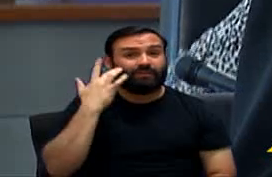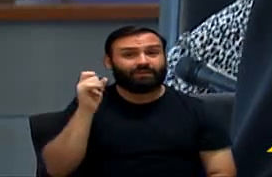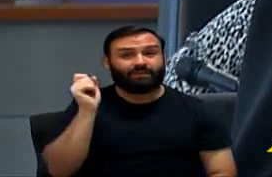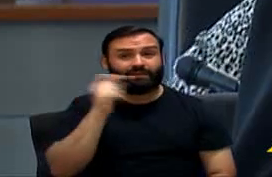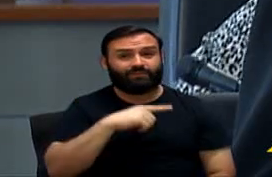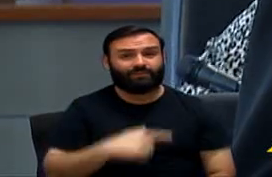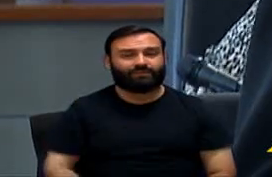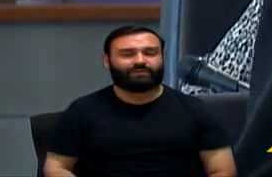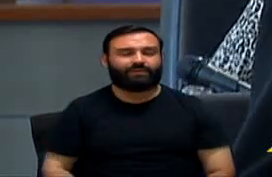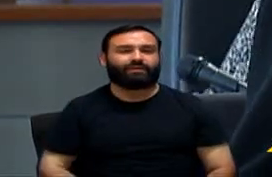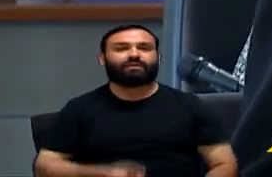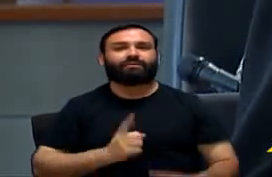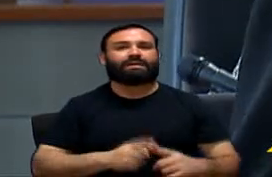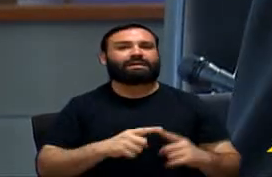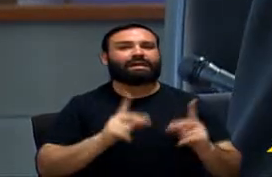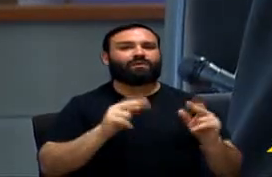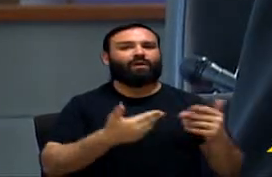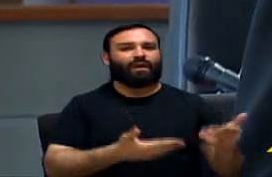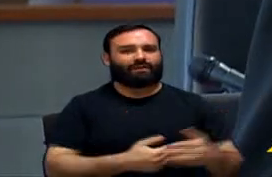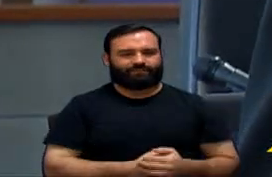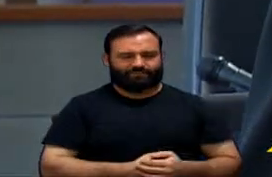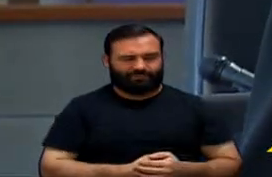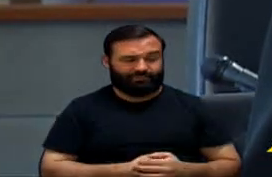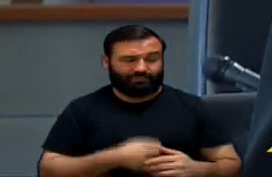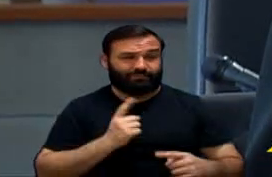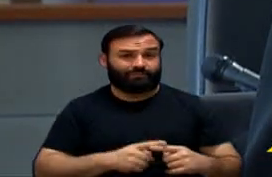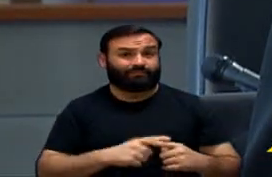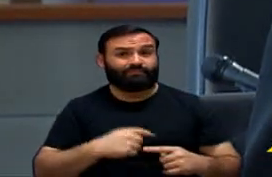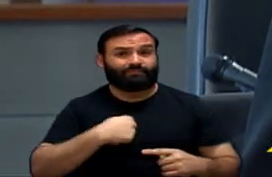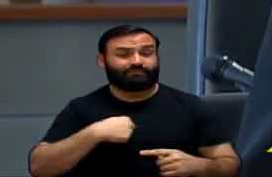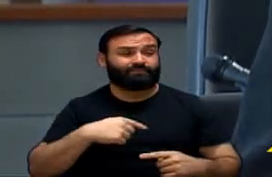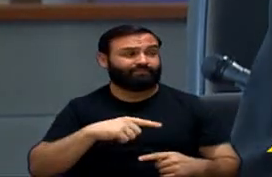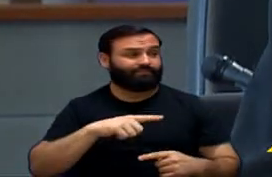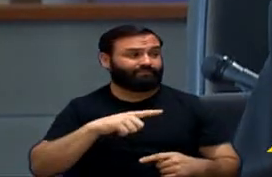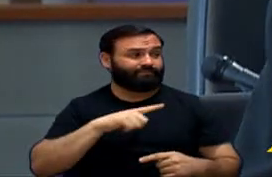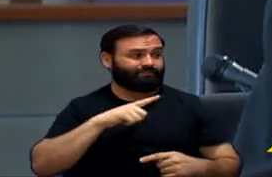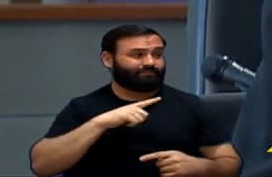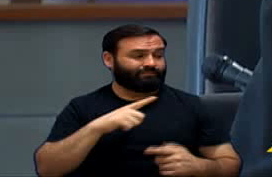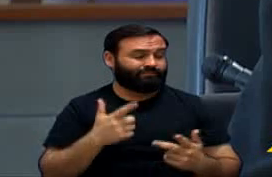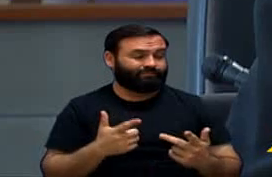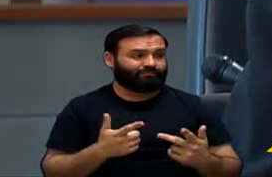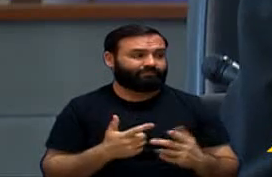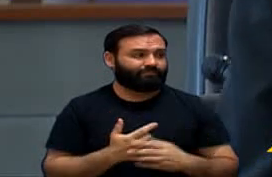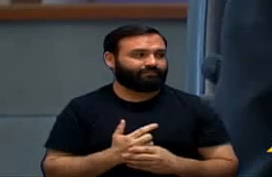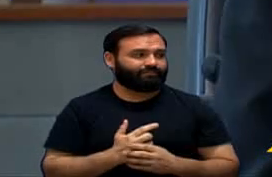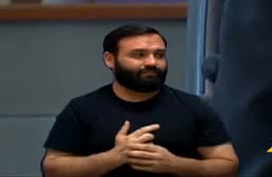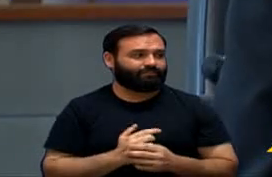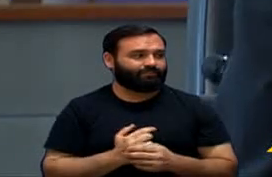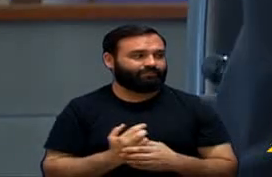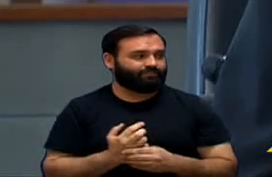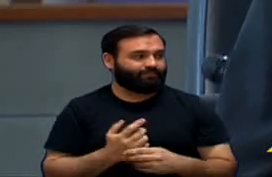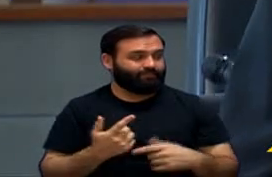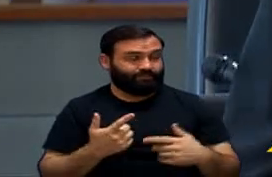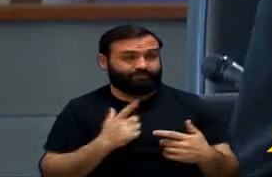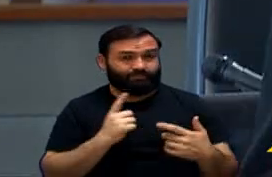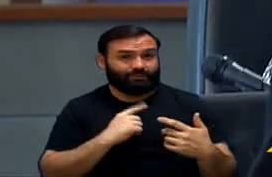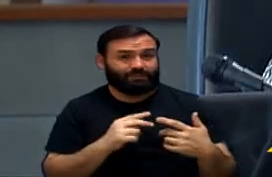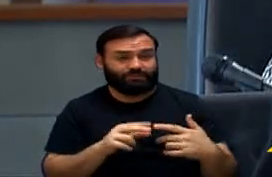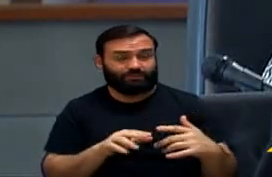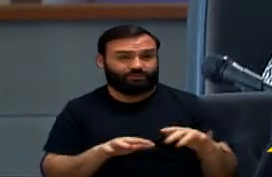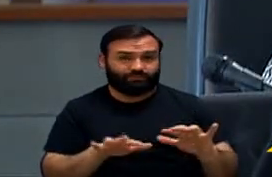difícil agir como age eu tenho eu tenho assim uma uma um cuidado assim